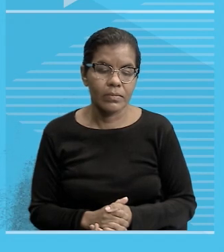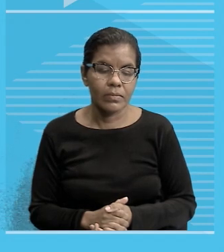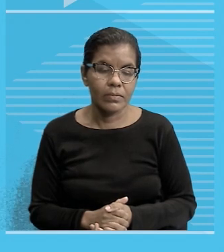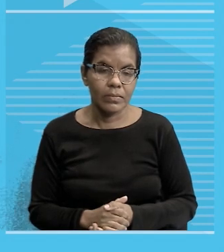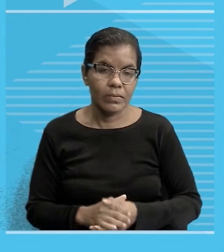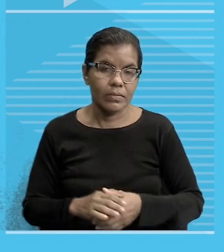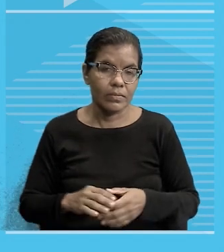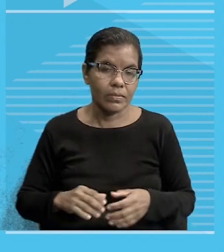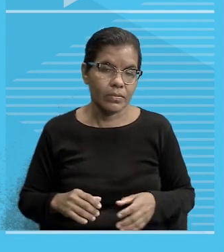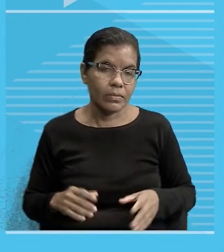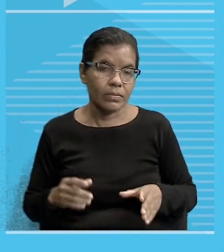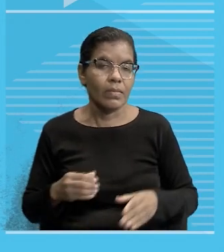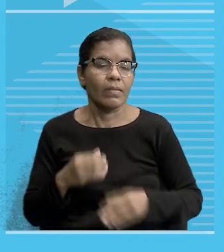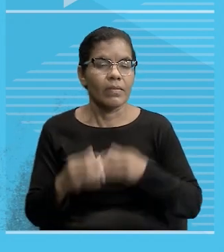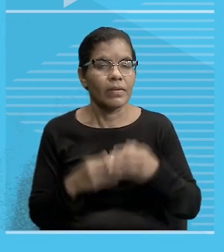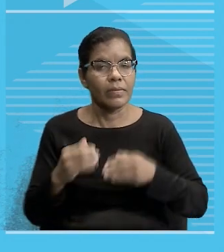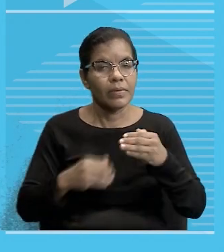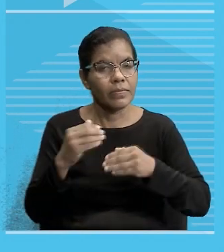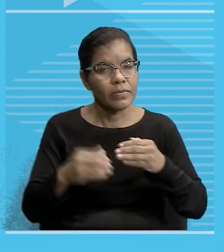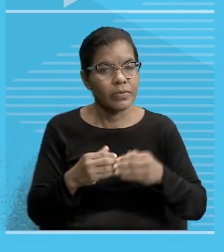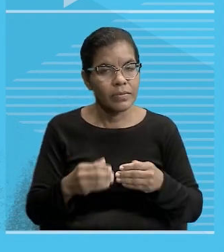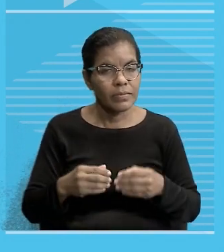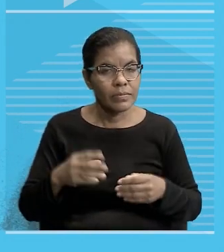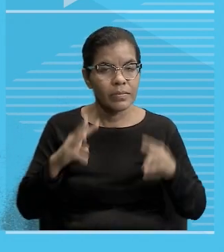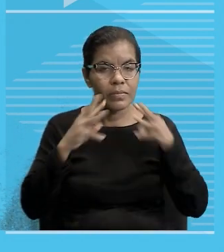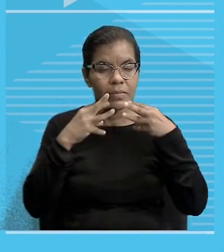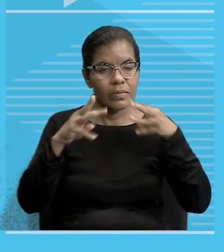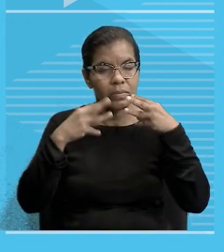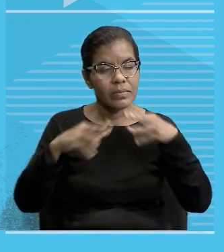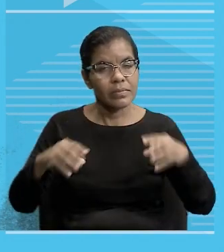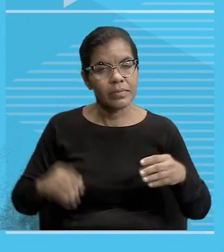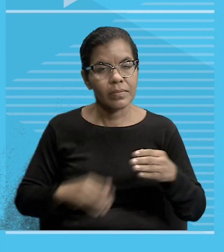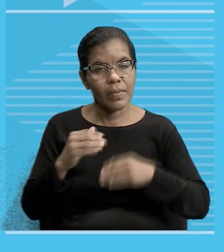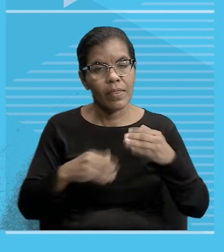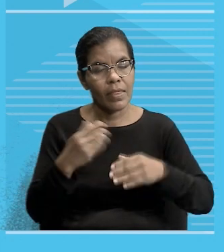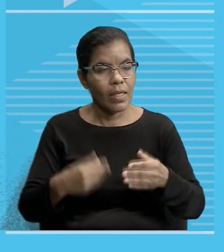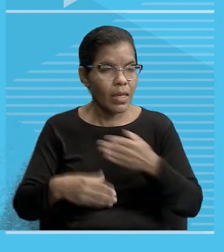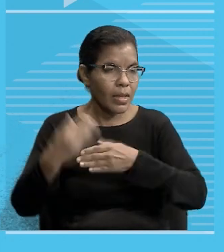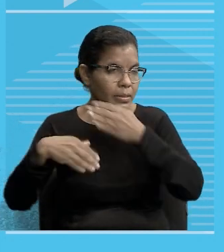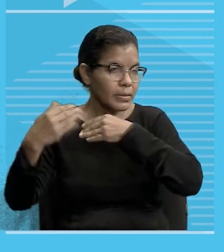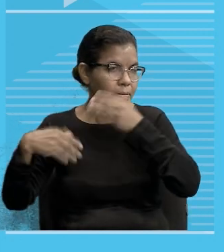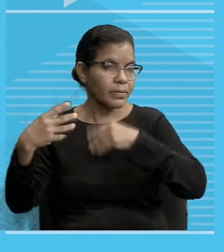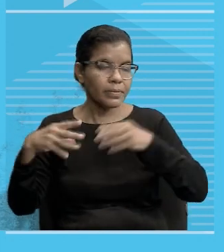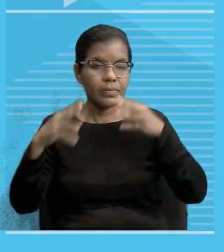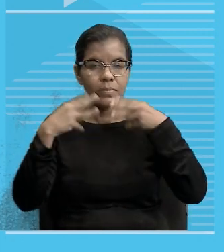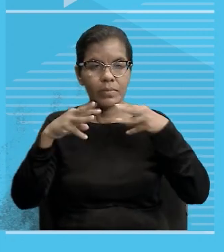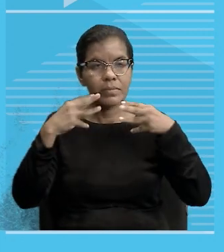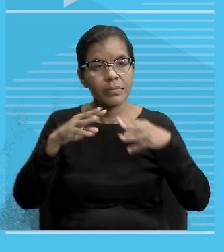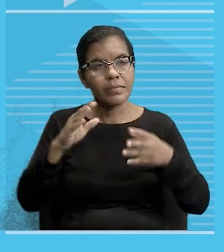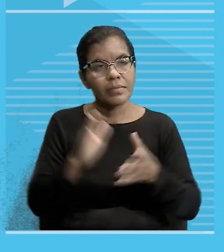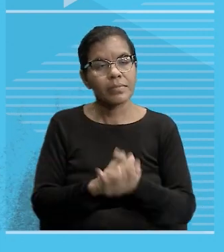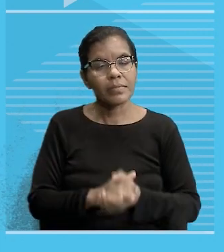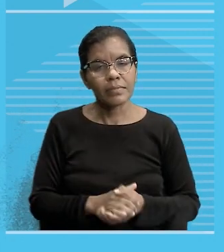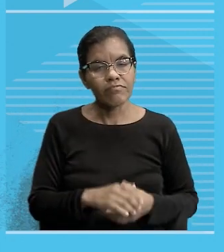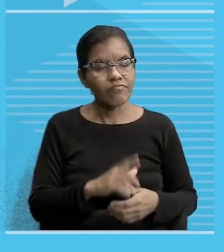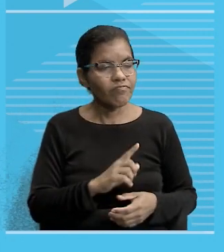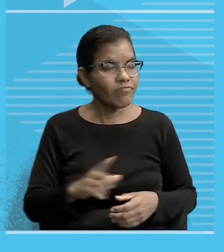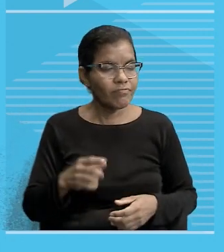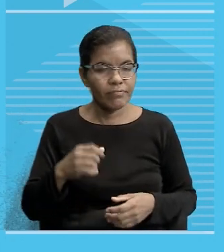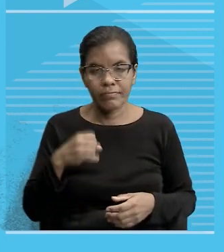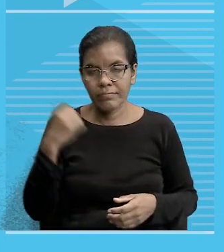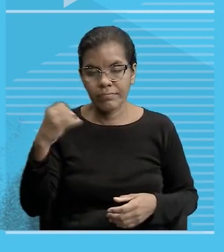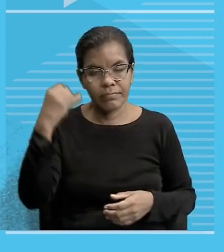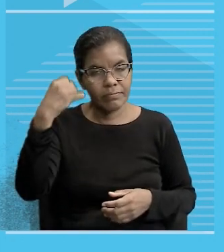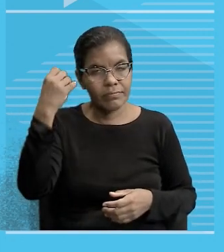passou por uma evolução antigamente o marte era assim ele não se importava com